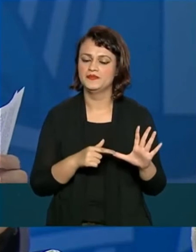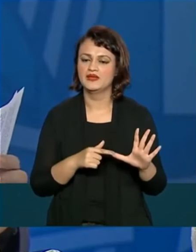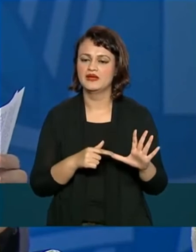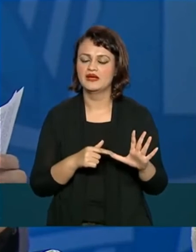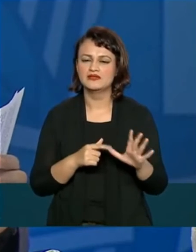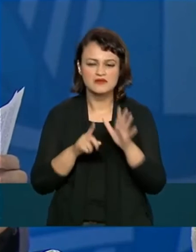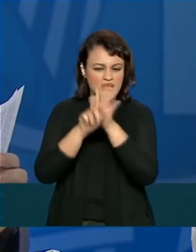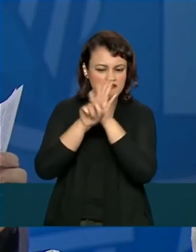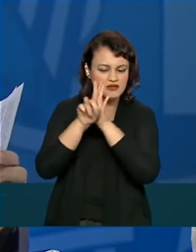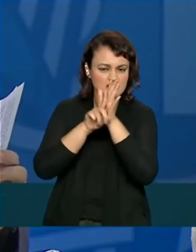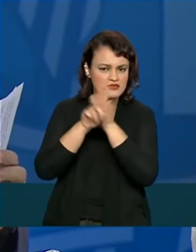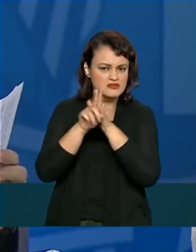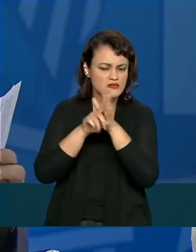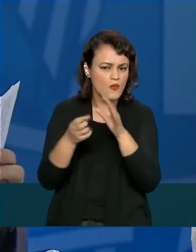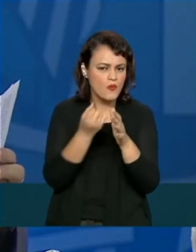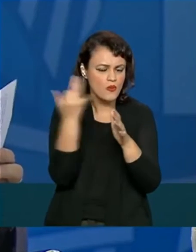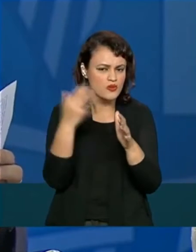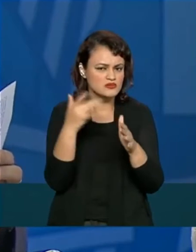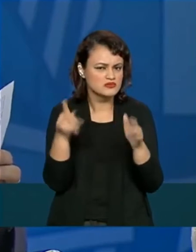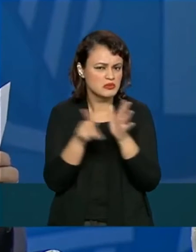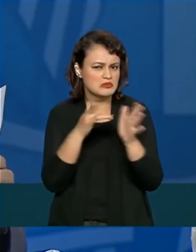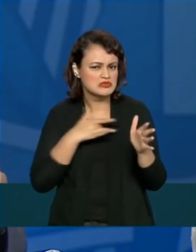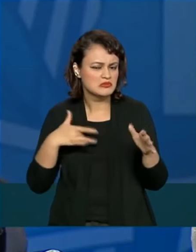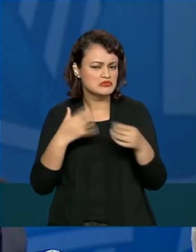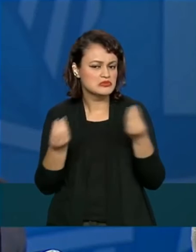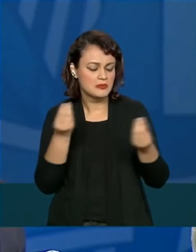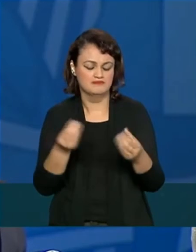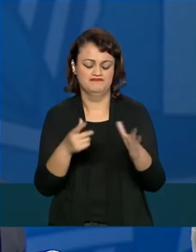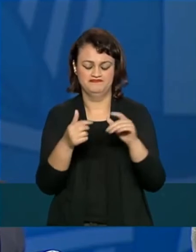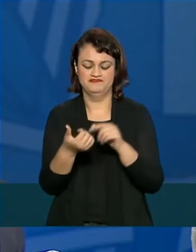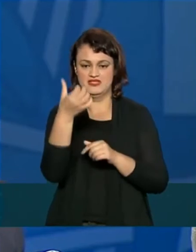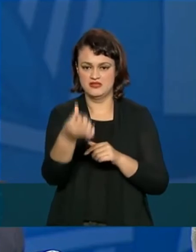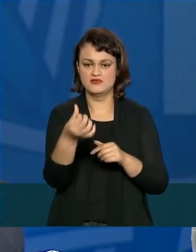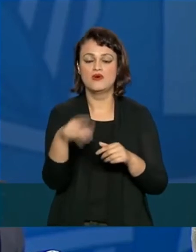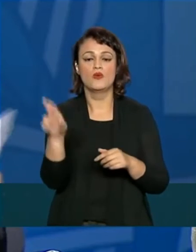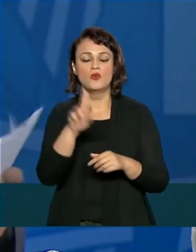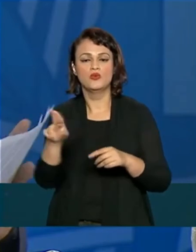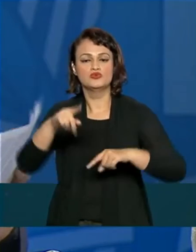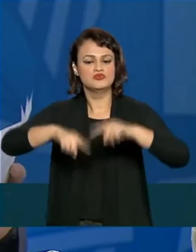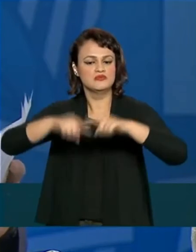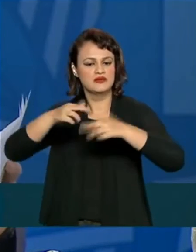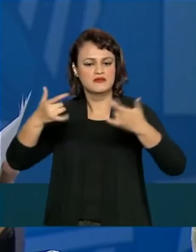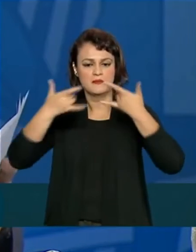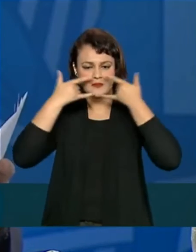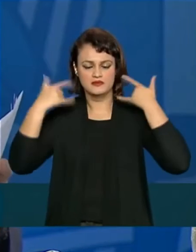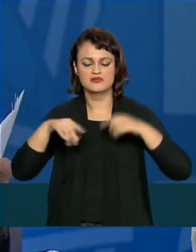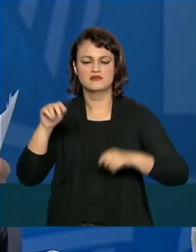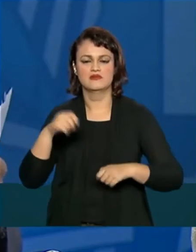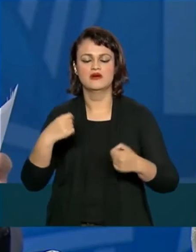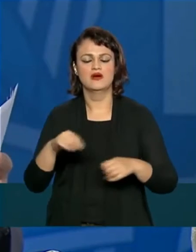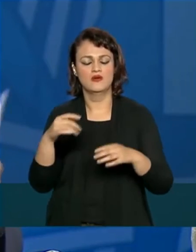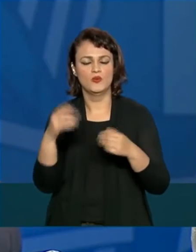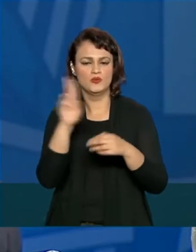medidas de triagem e monitoramento de saúde a serem adotadas, medidas para o uso de equipamentos de proteção, uso de